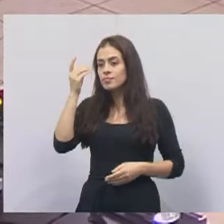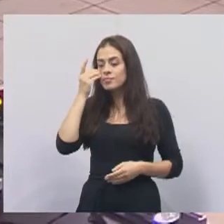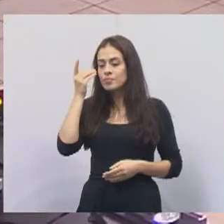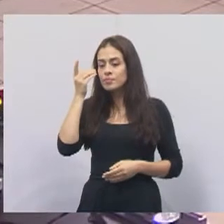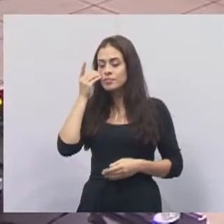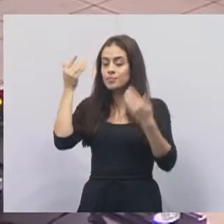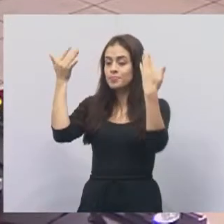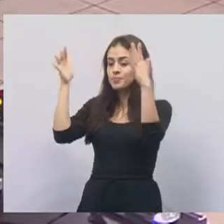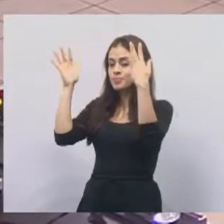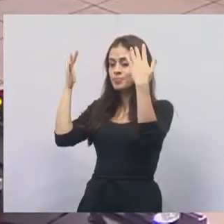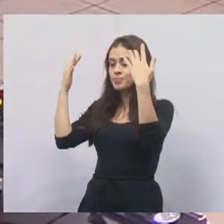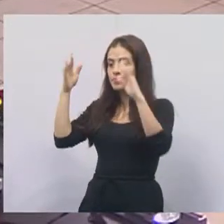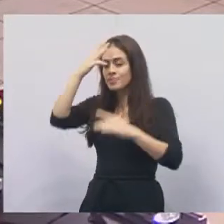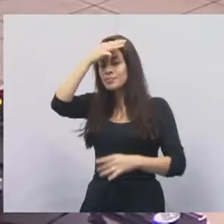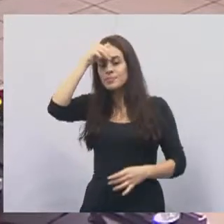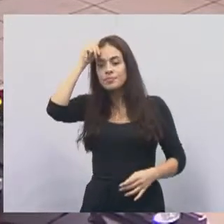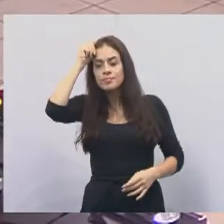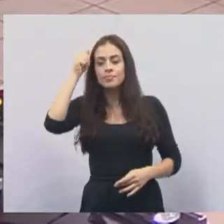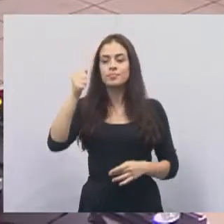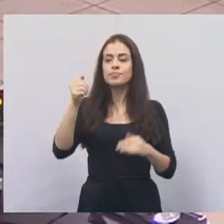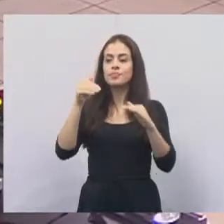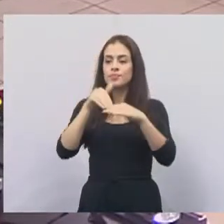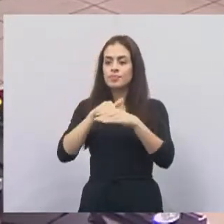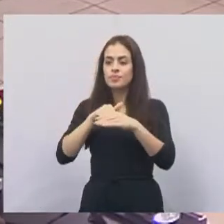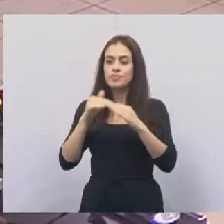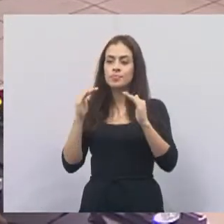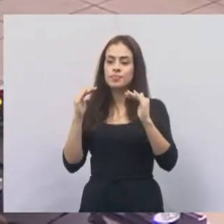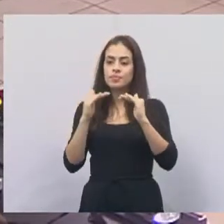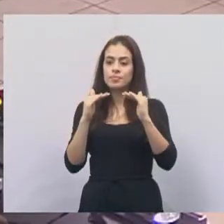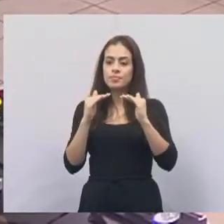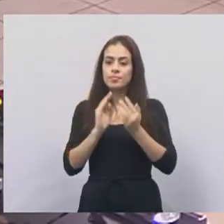Vereadora Maria Amélia o meu voto é favorável